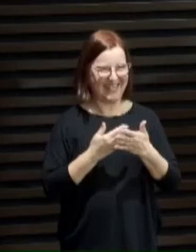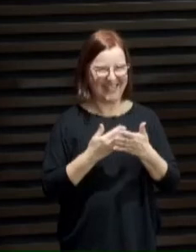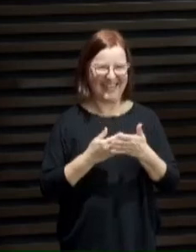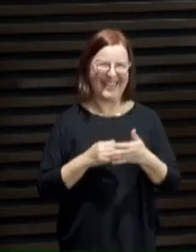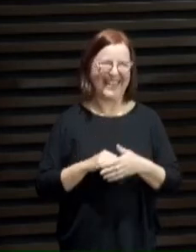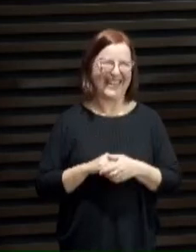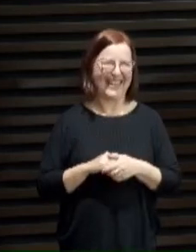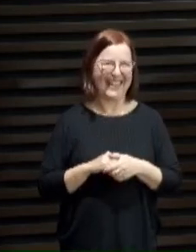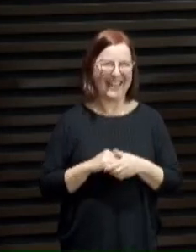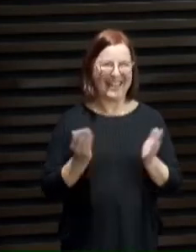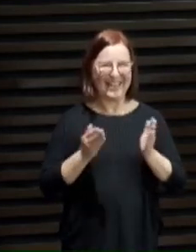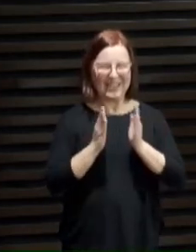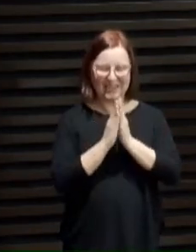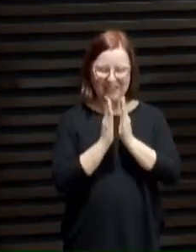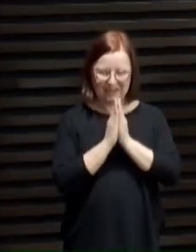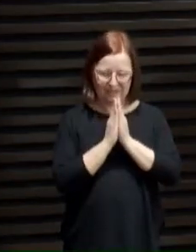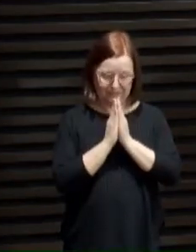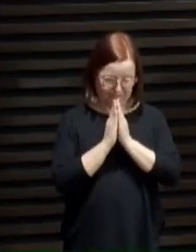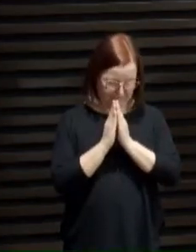Vamos orar.